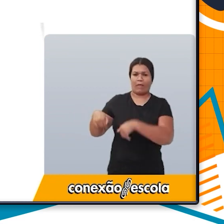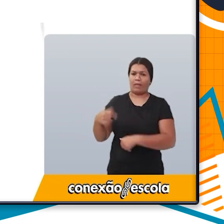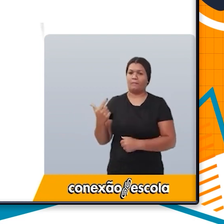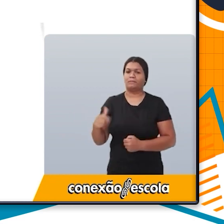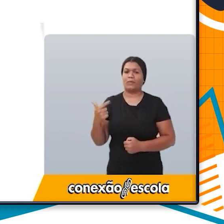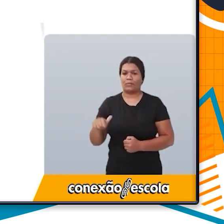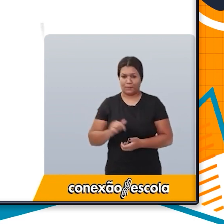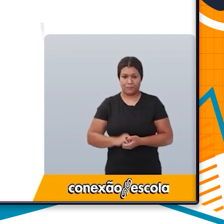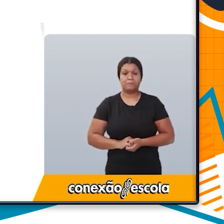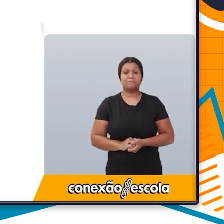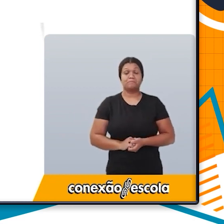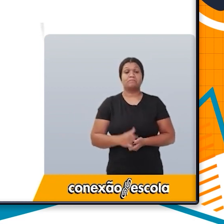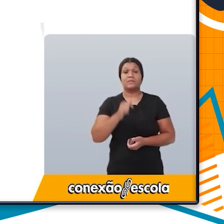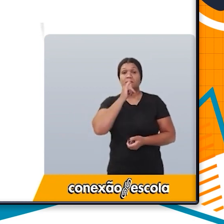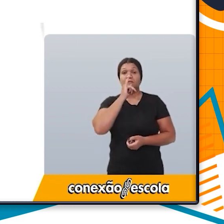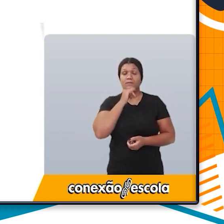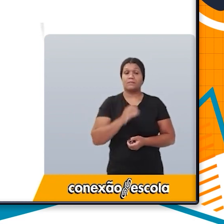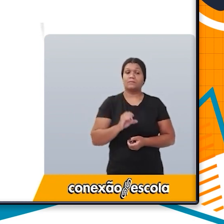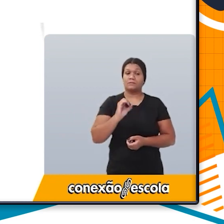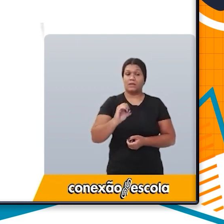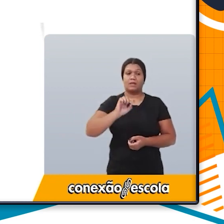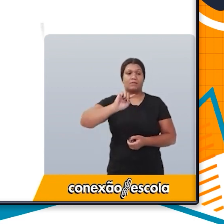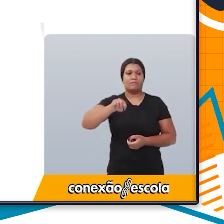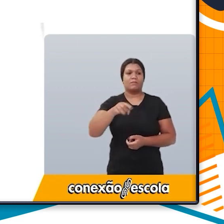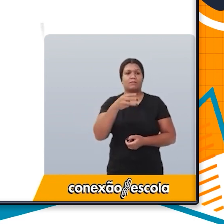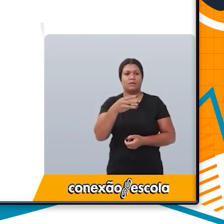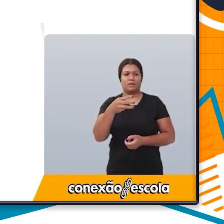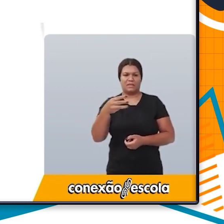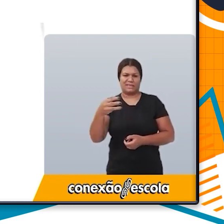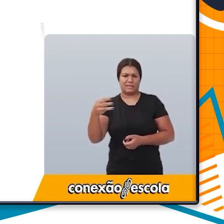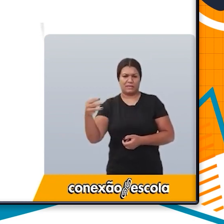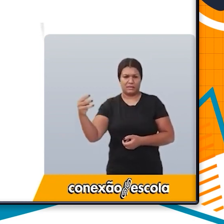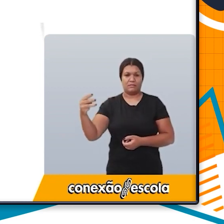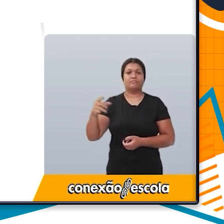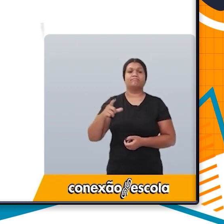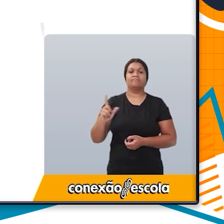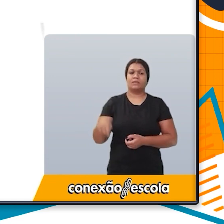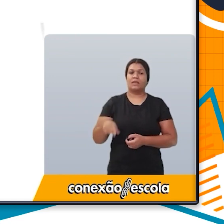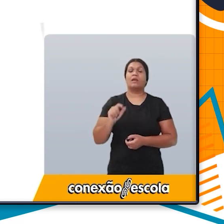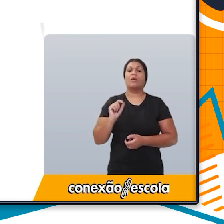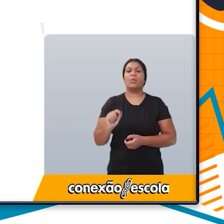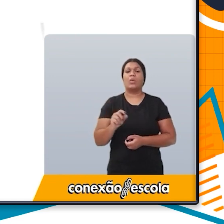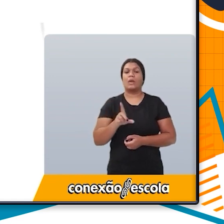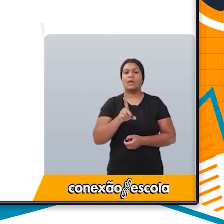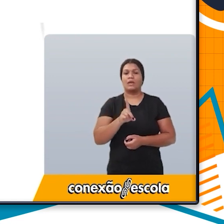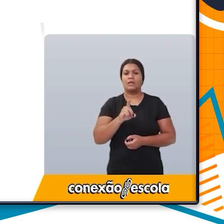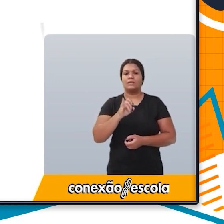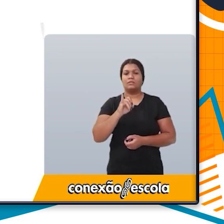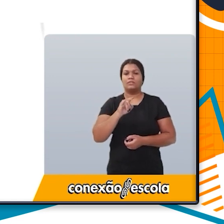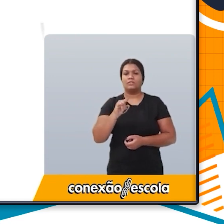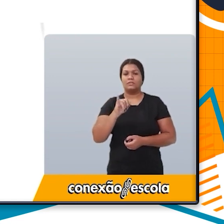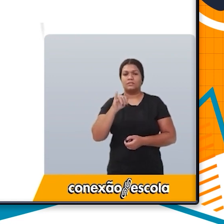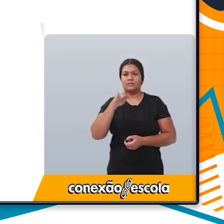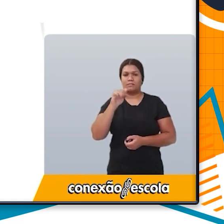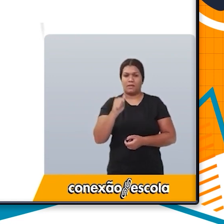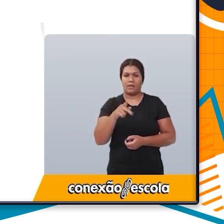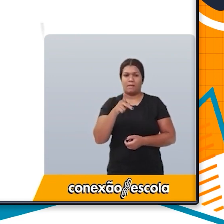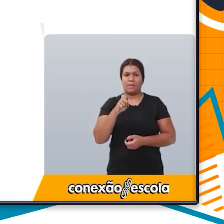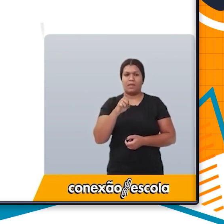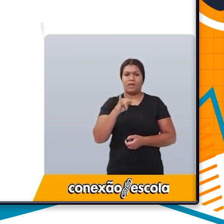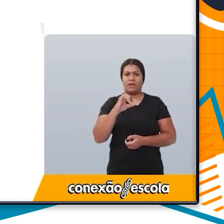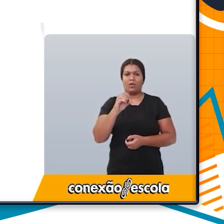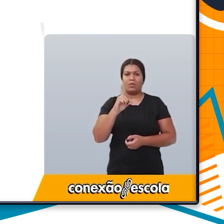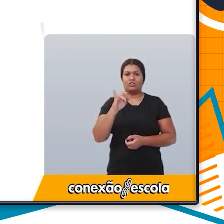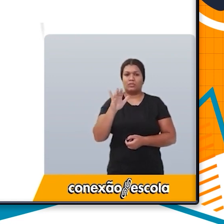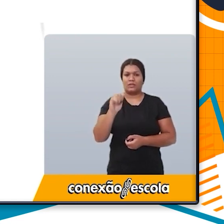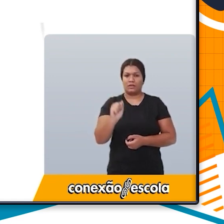forma decimal, fica uma dízima periódica. O número 4/11 também, na